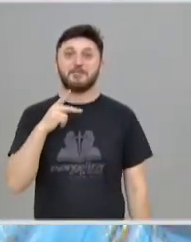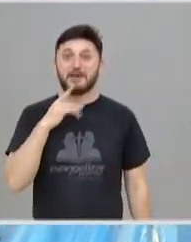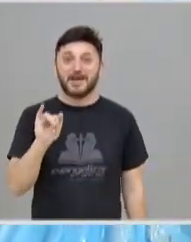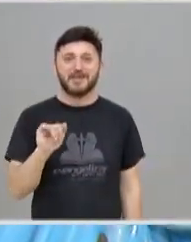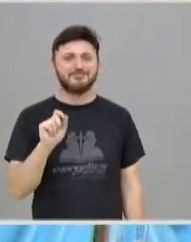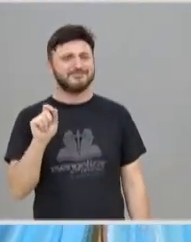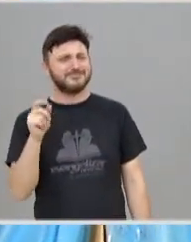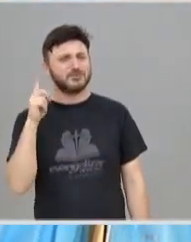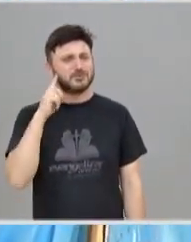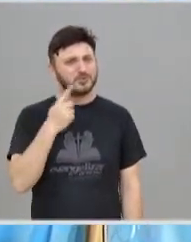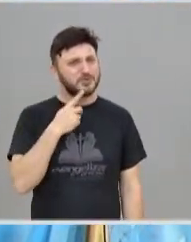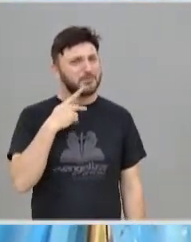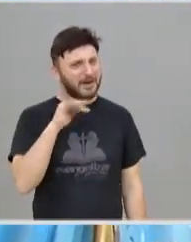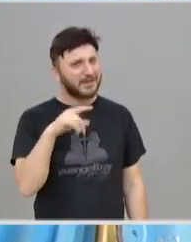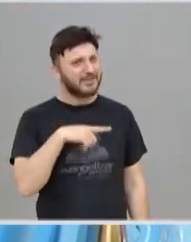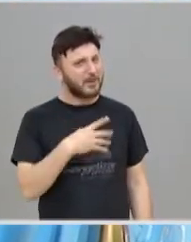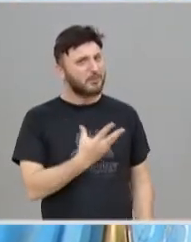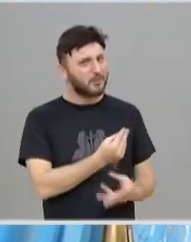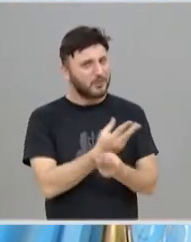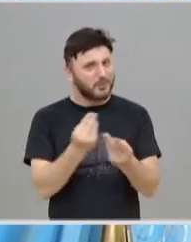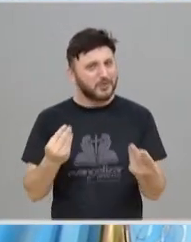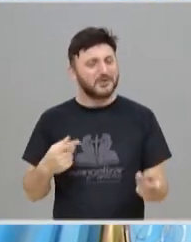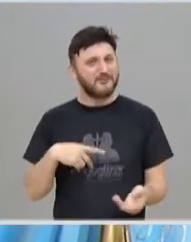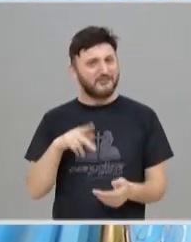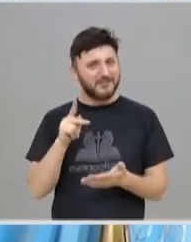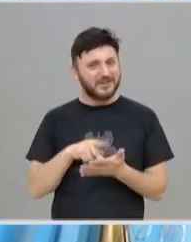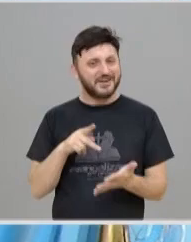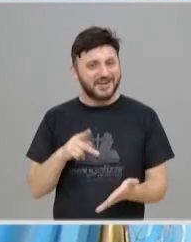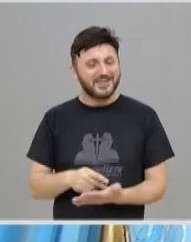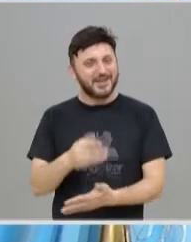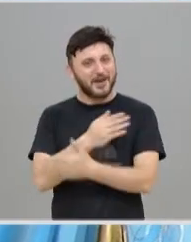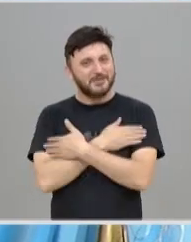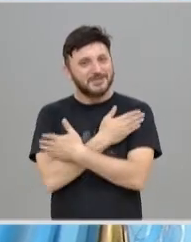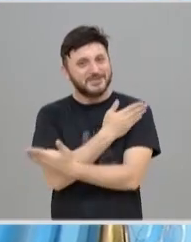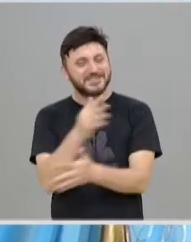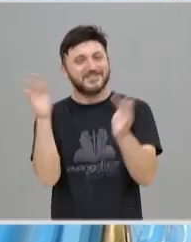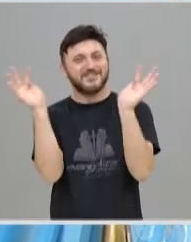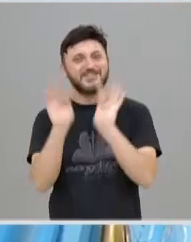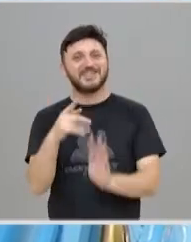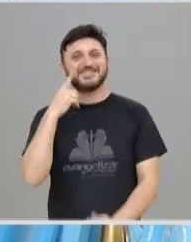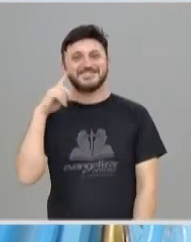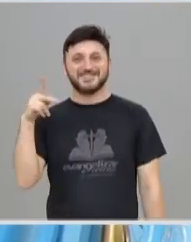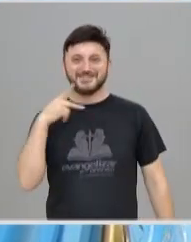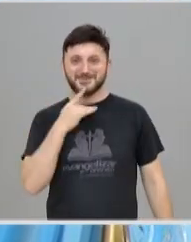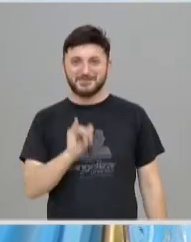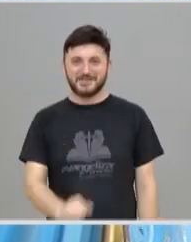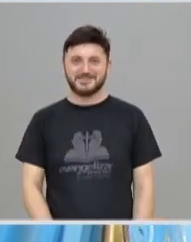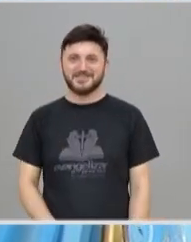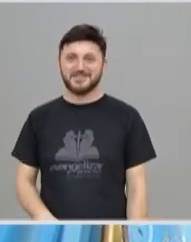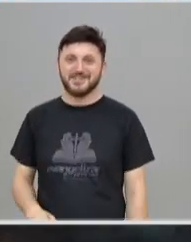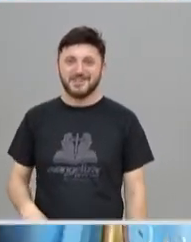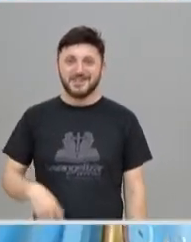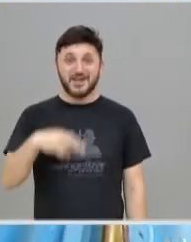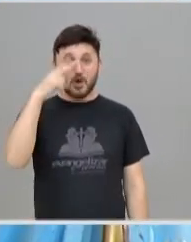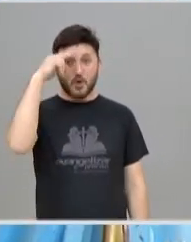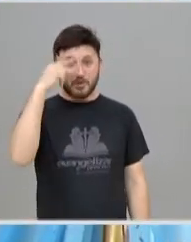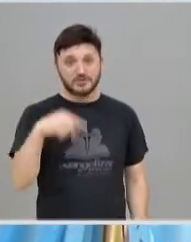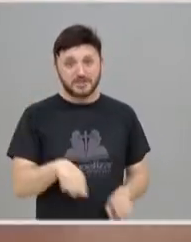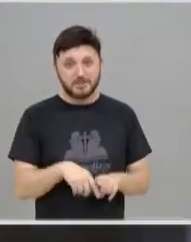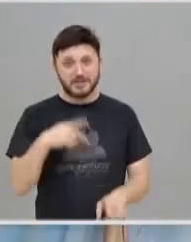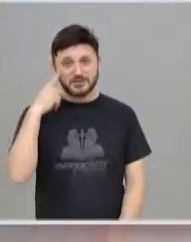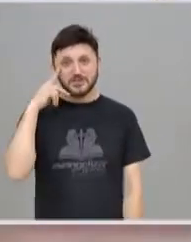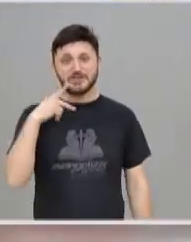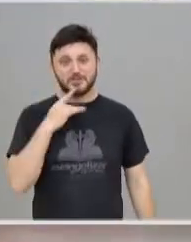coração, Pai. Sei que às vezes é difícil dizer que te